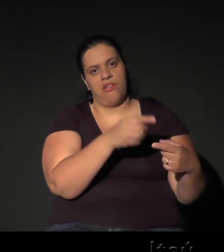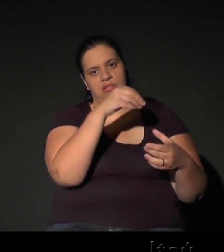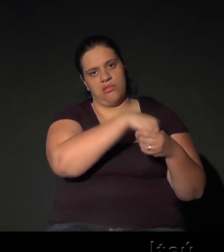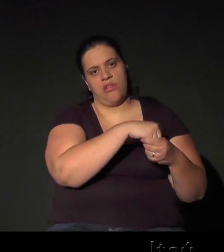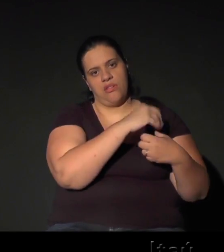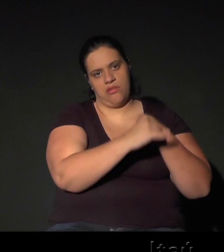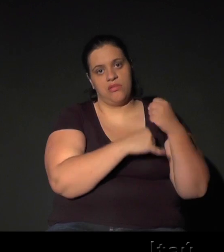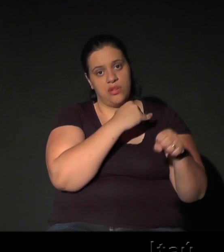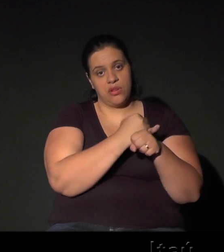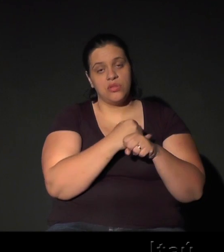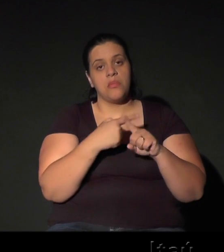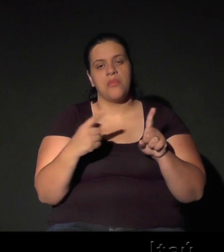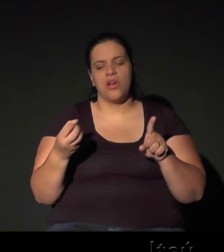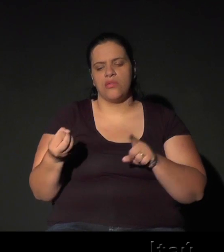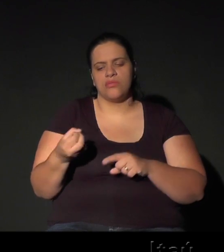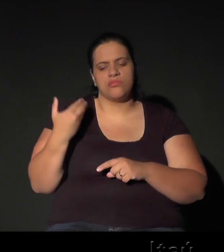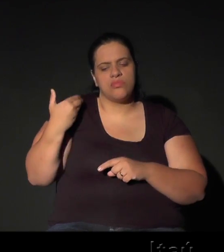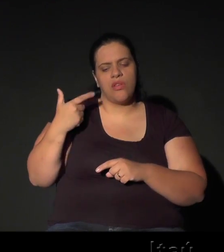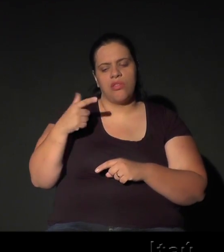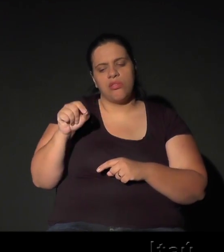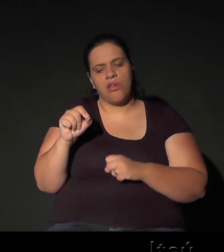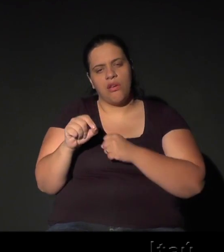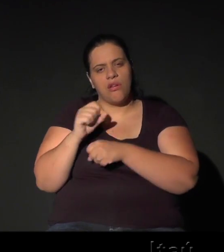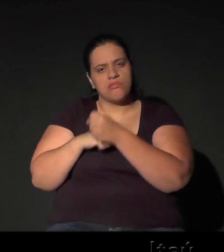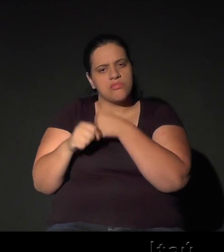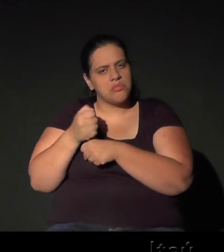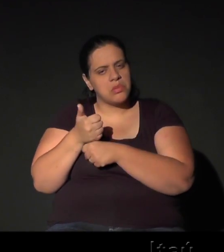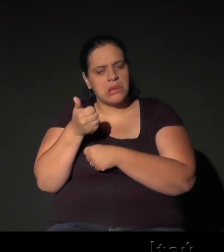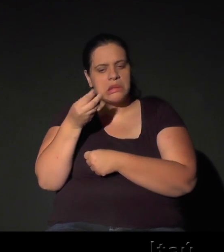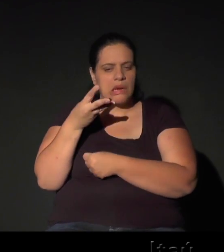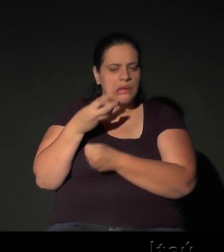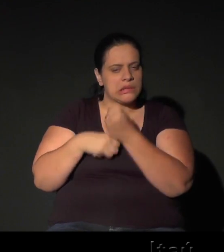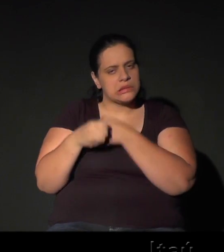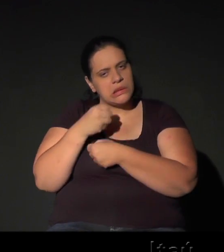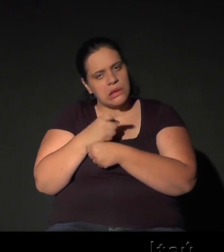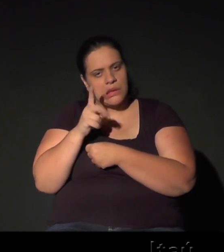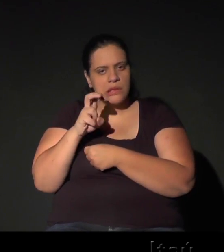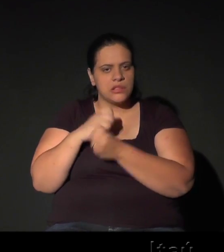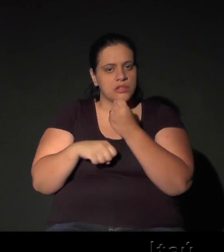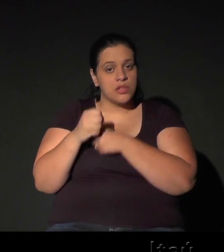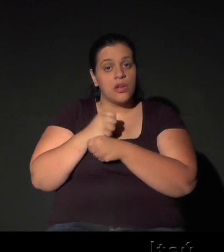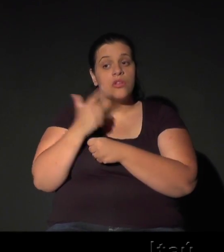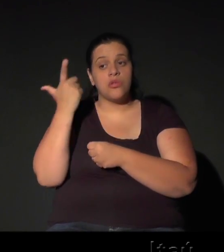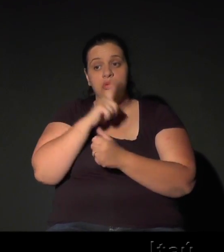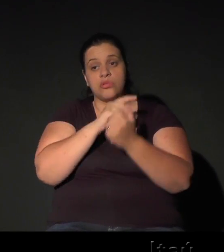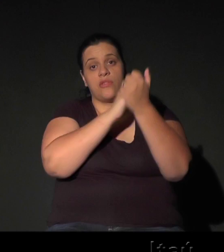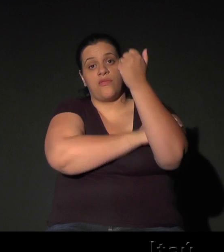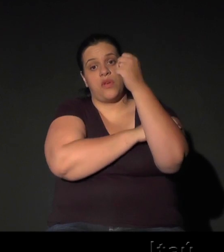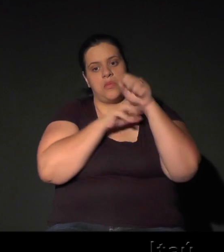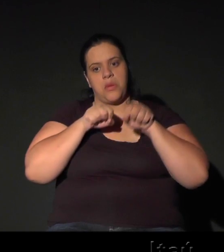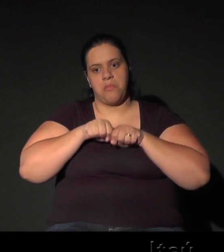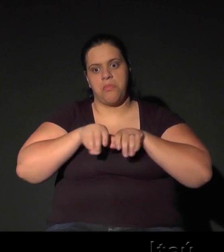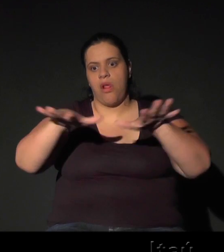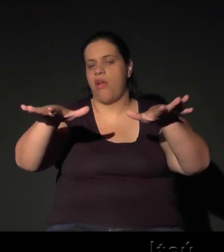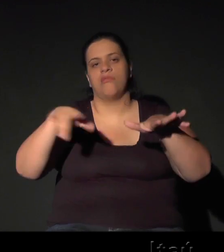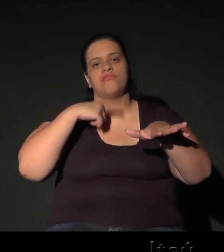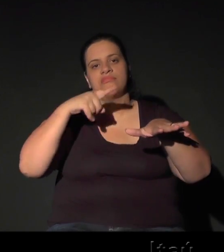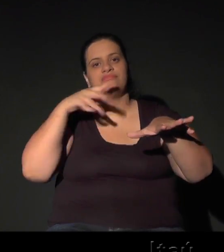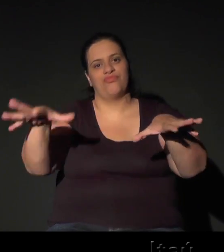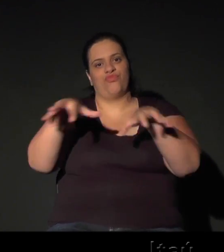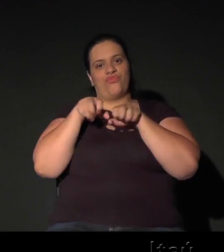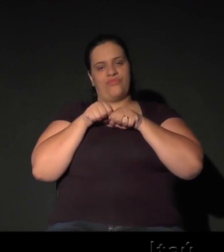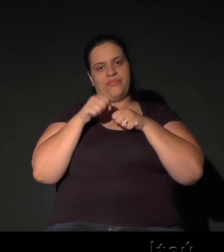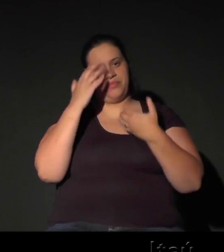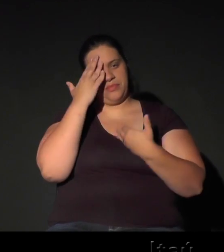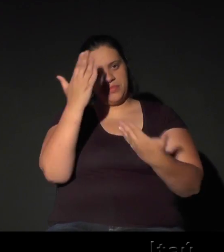que essas conquistas dos últimos 10 13 anos 15 anos nessa Conquista histórica do feminismo ela não tem volta